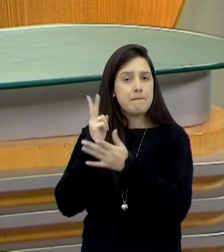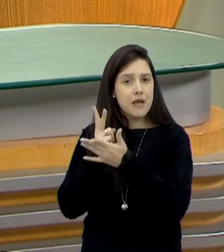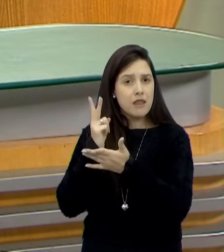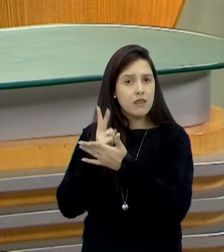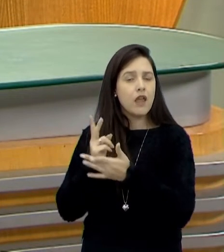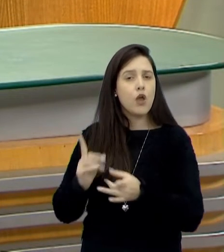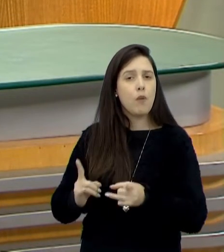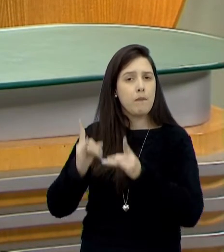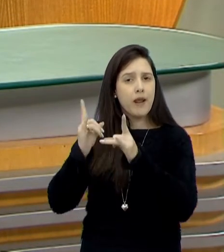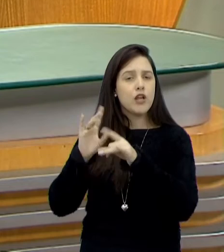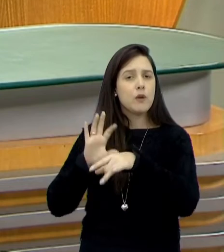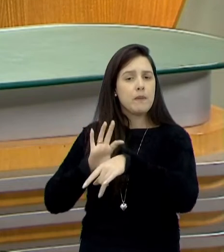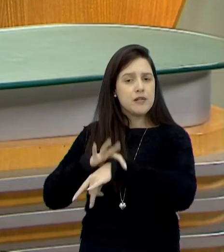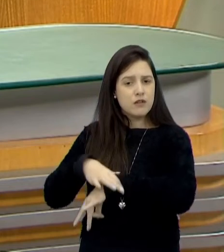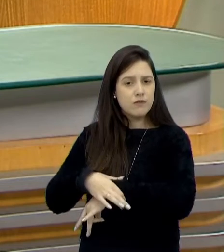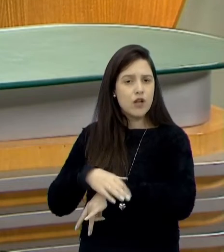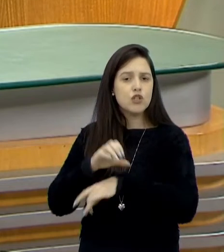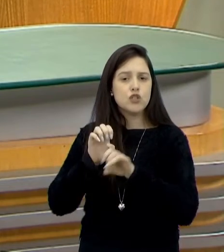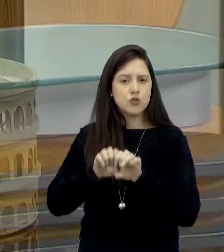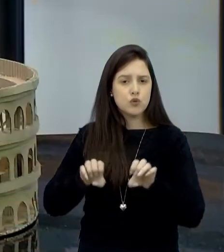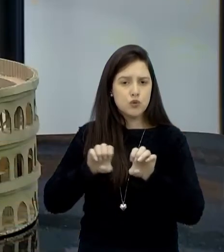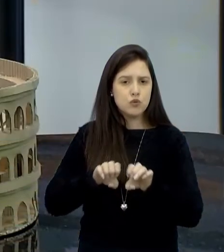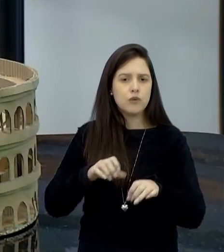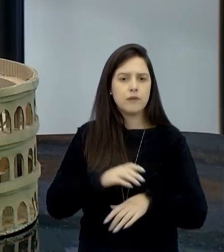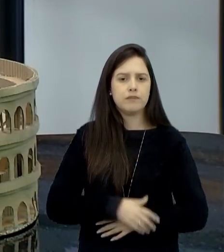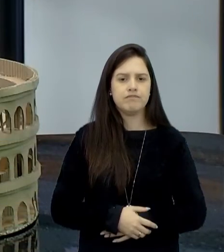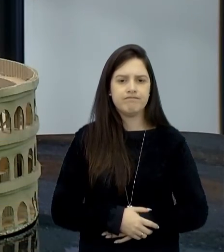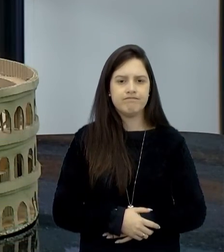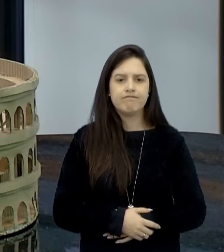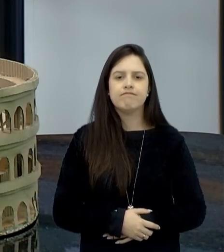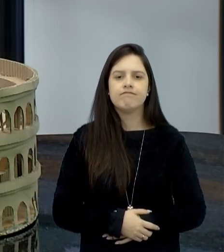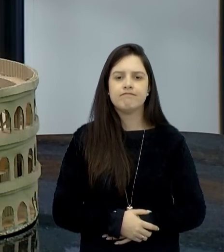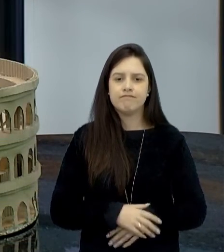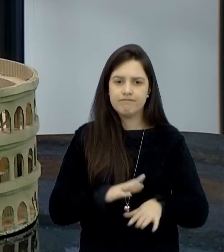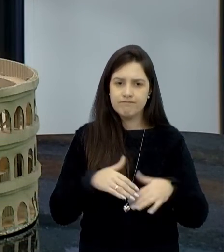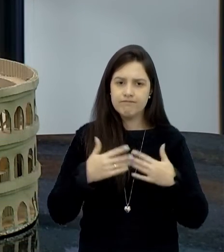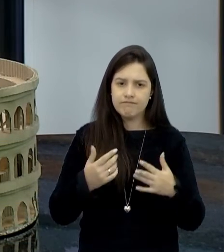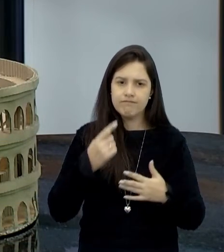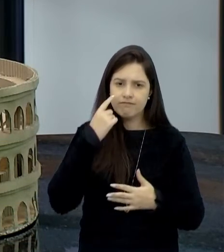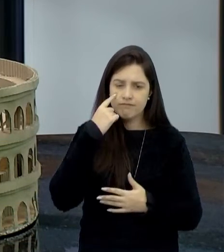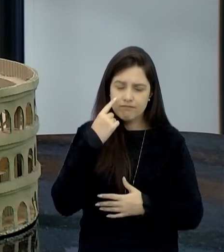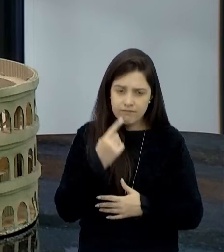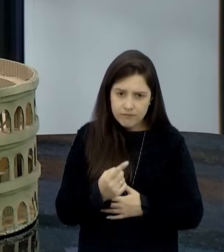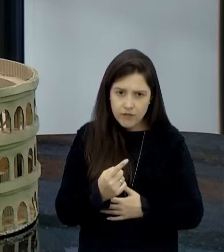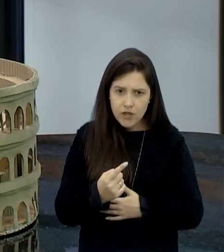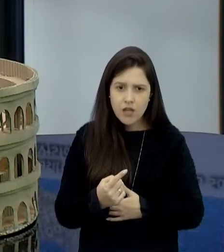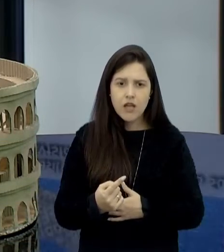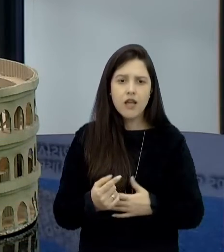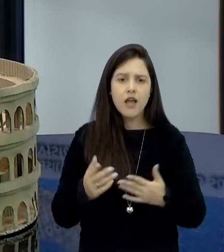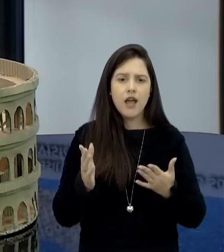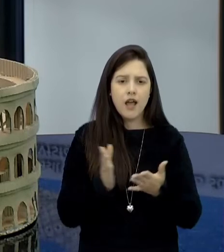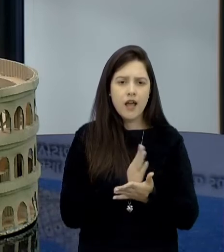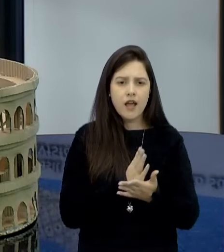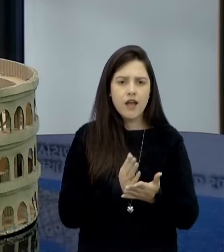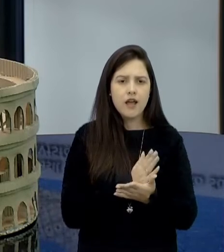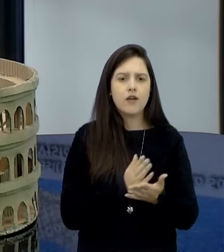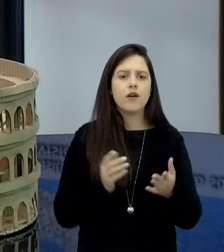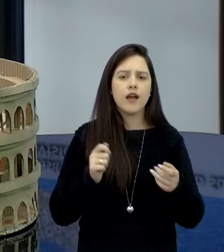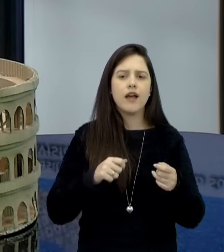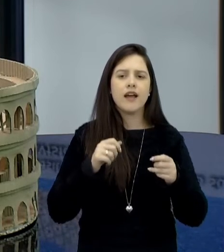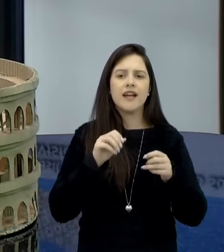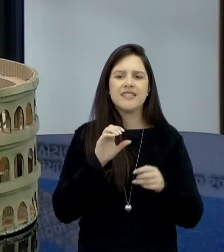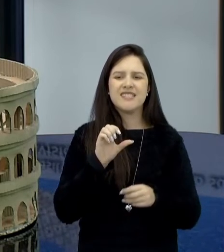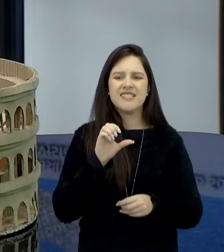prédio preservado para futuras gerações. Certo? Então, o tombamento ele vai manter ali a